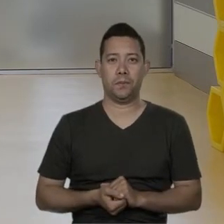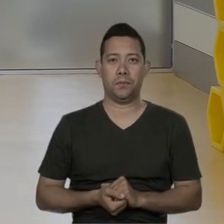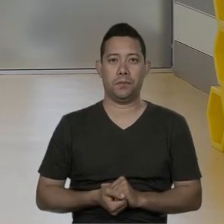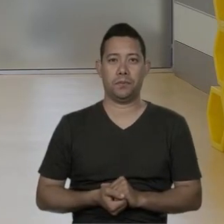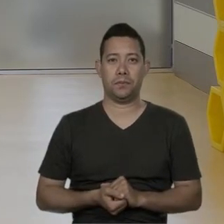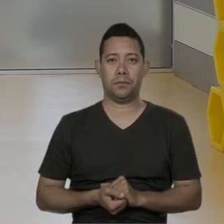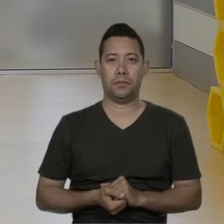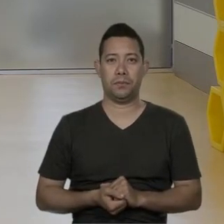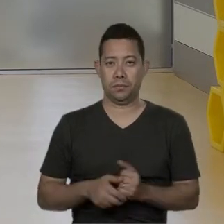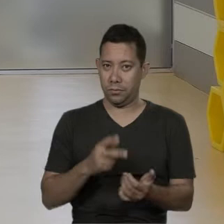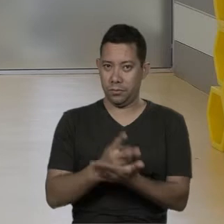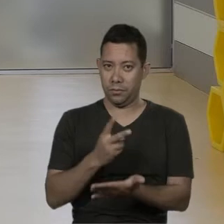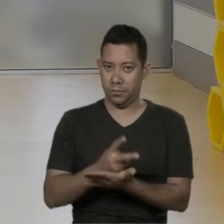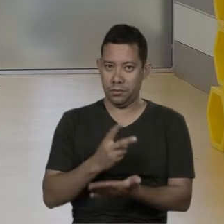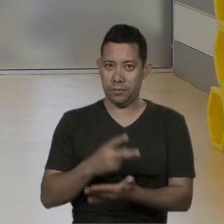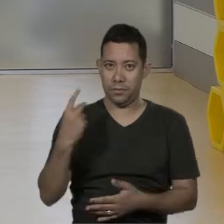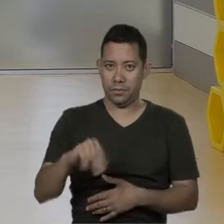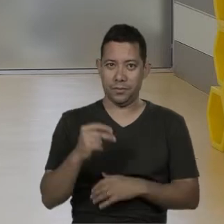Isso aí, vambora.